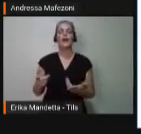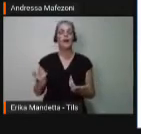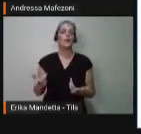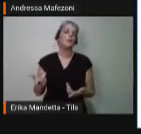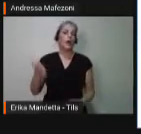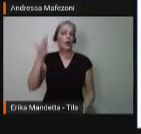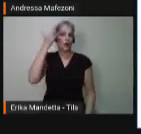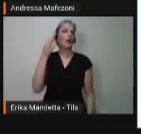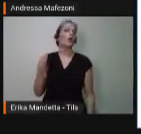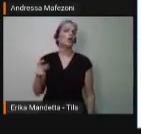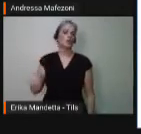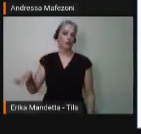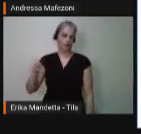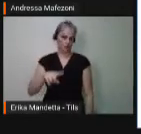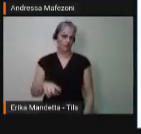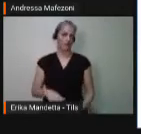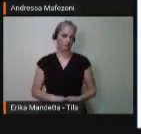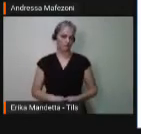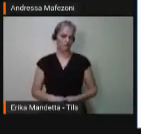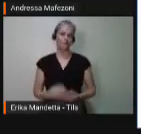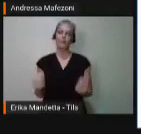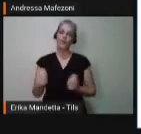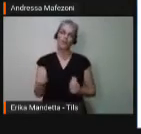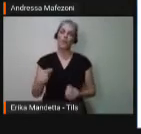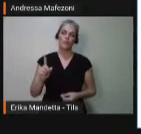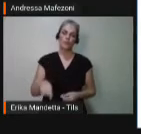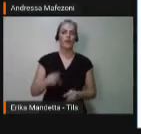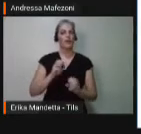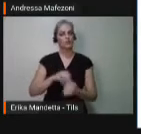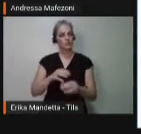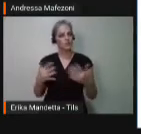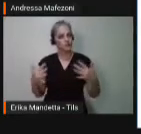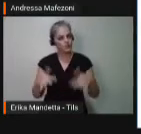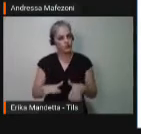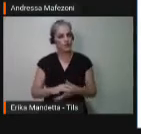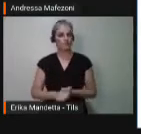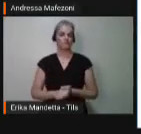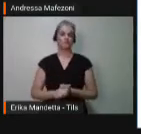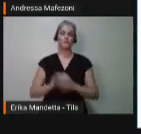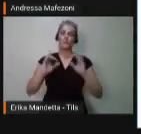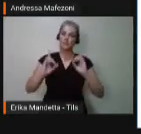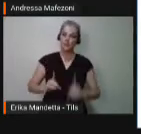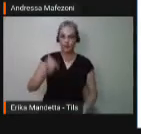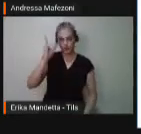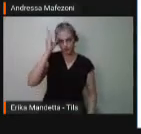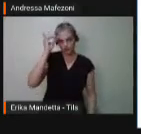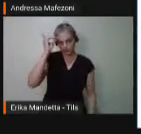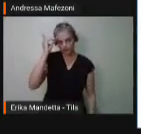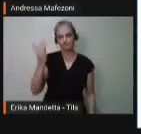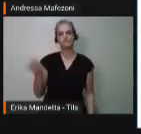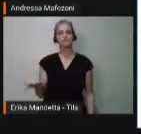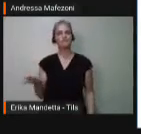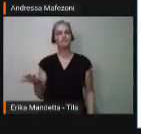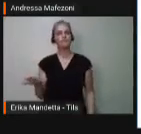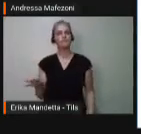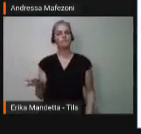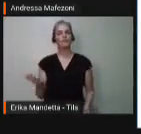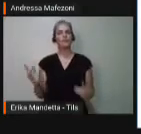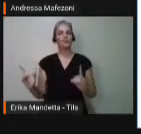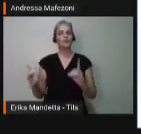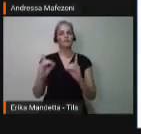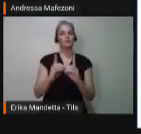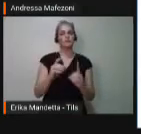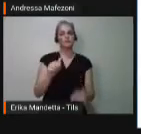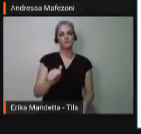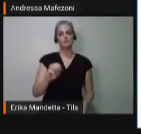aspectos, tanto em relação à educação inclusiva, à deficiência intelectual, né, o atendimento educacional especializado